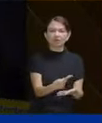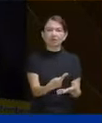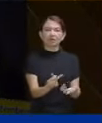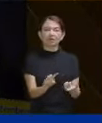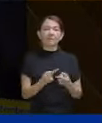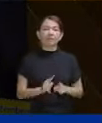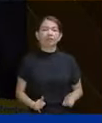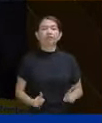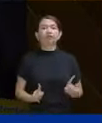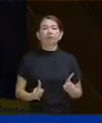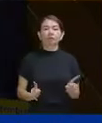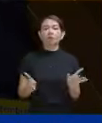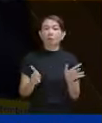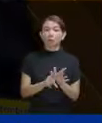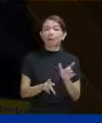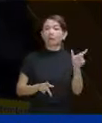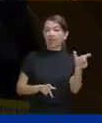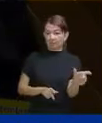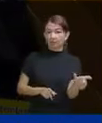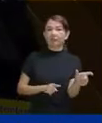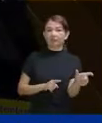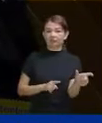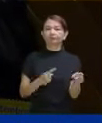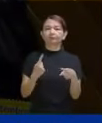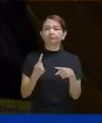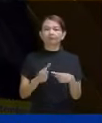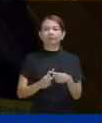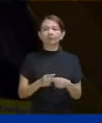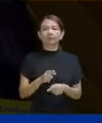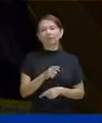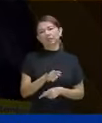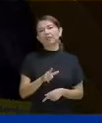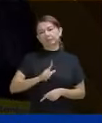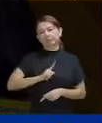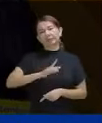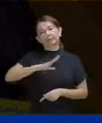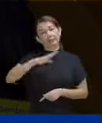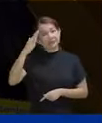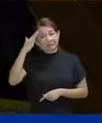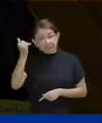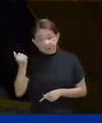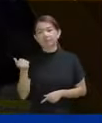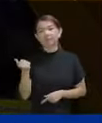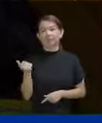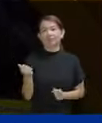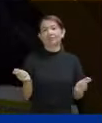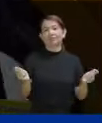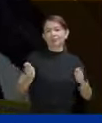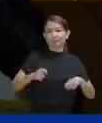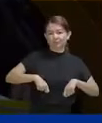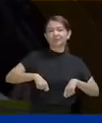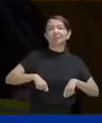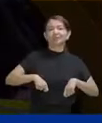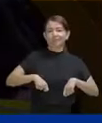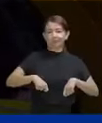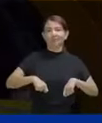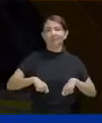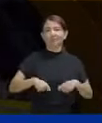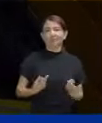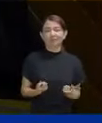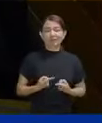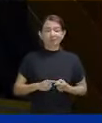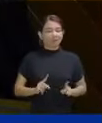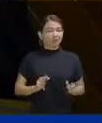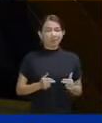só pesa contra a própria querelante, pois demonstra que ela teve conhecimento da possibilidade recursal e dela não